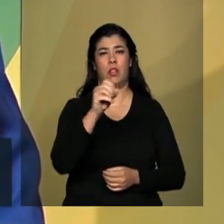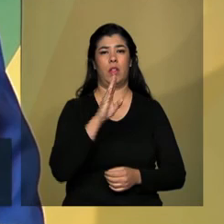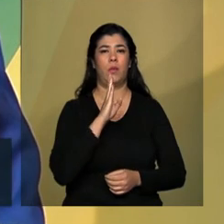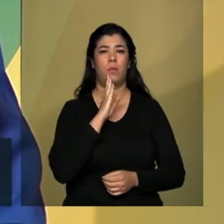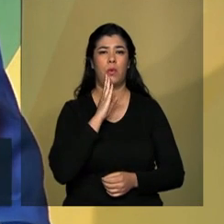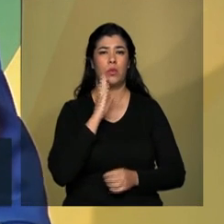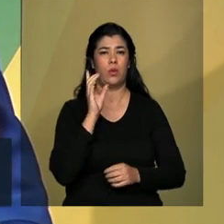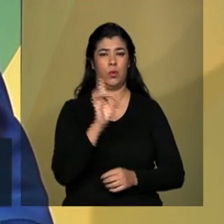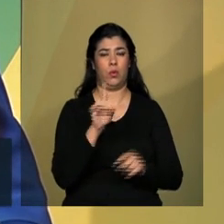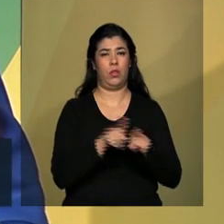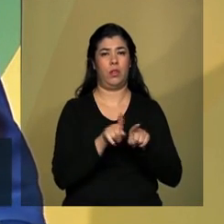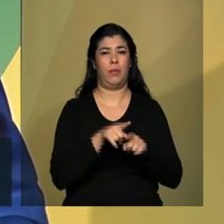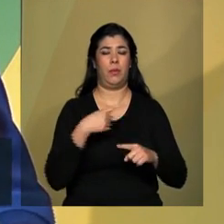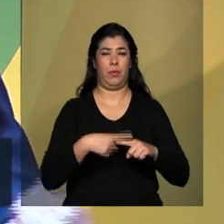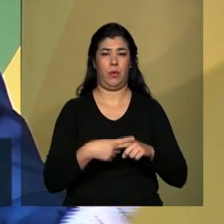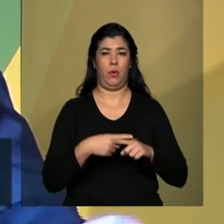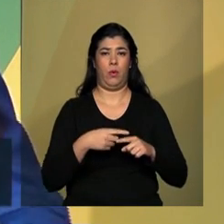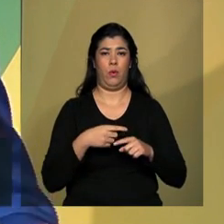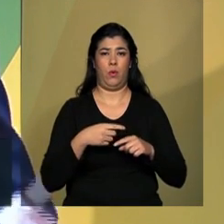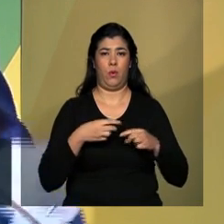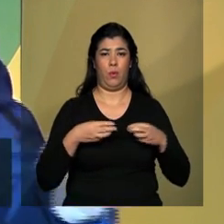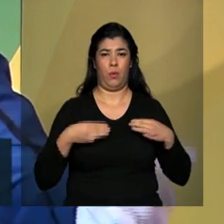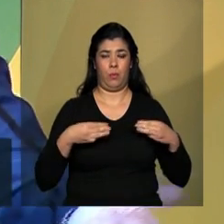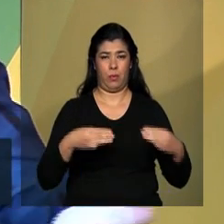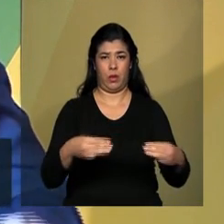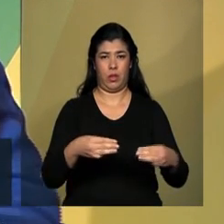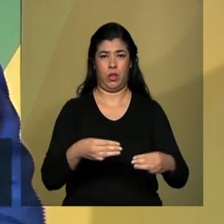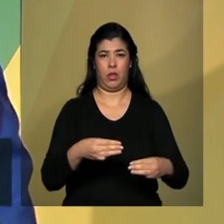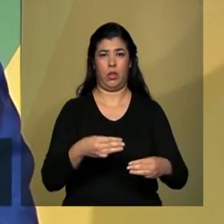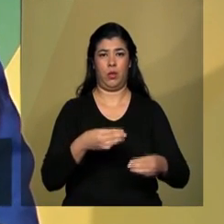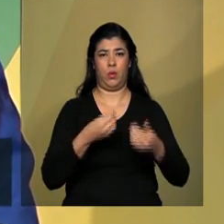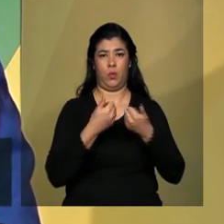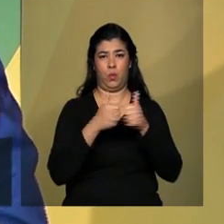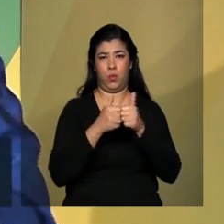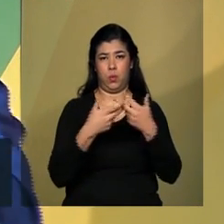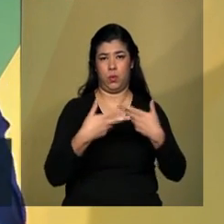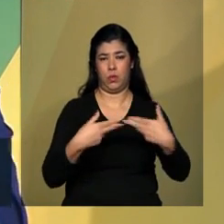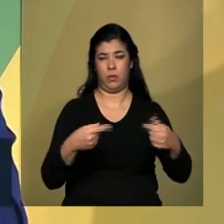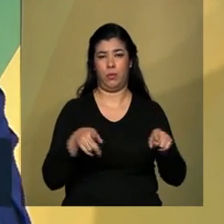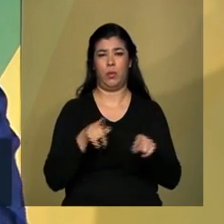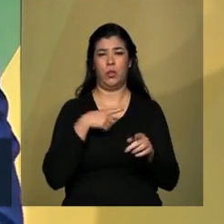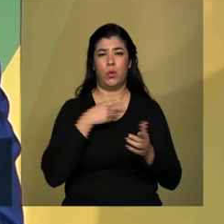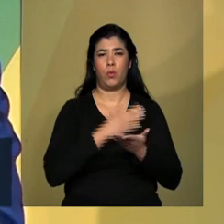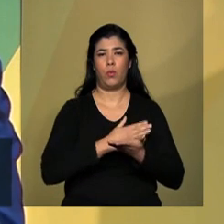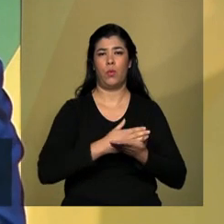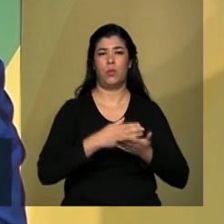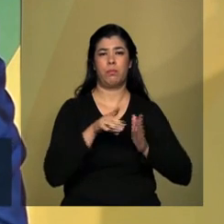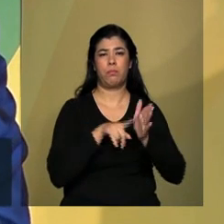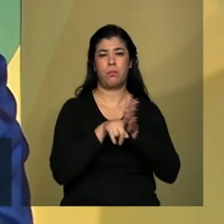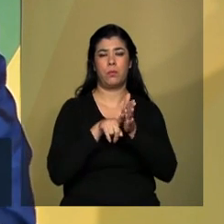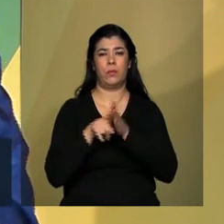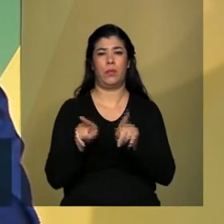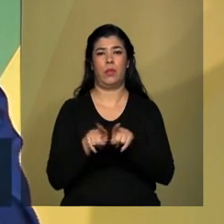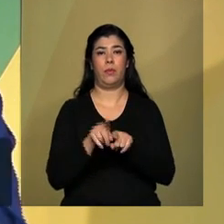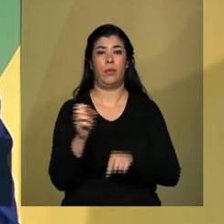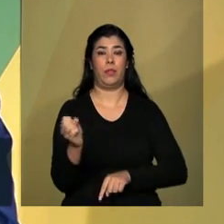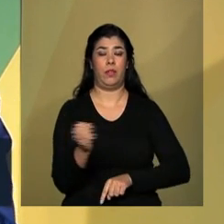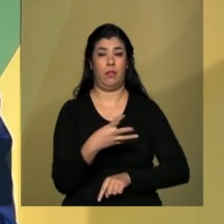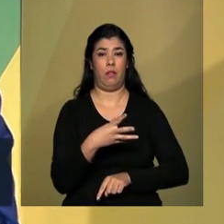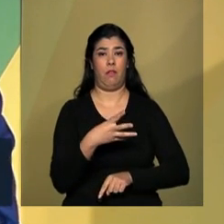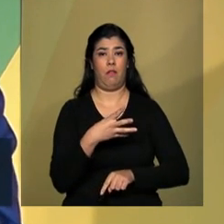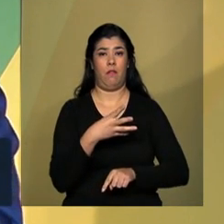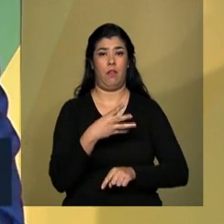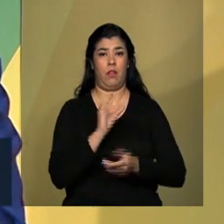ministro dos Transportes está no processo de negociação e análise desse novo investimento